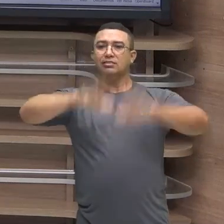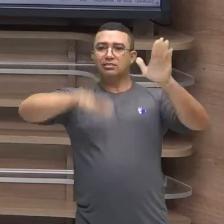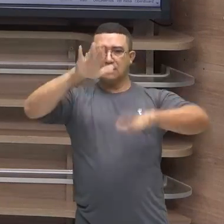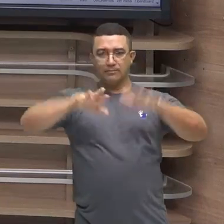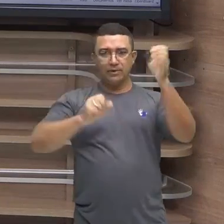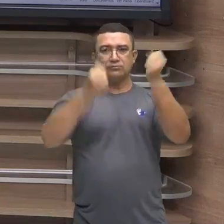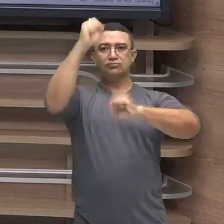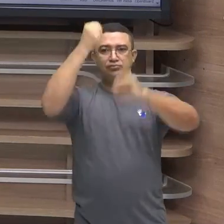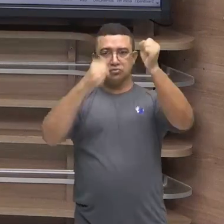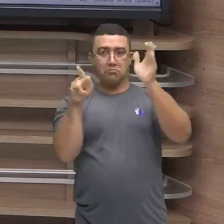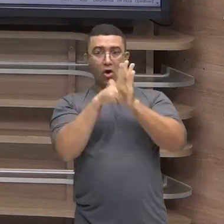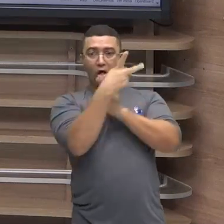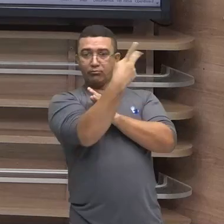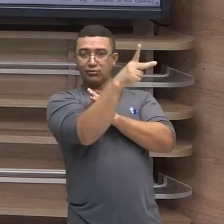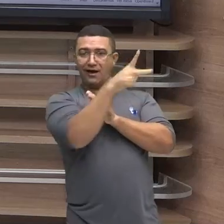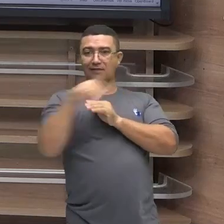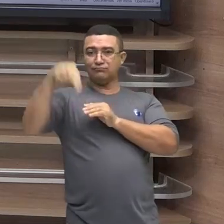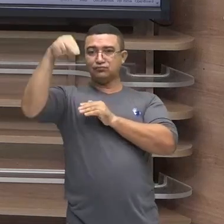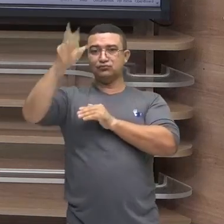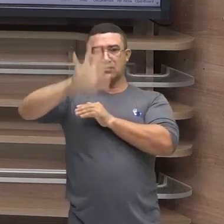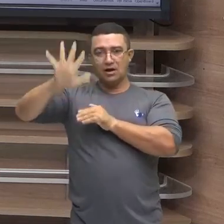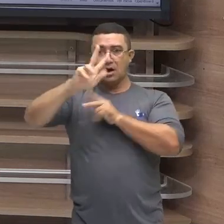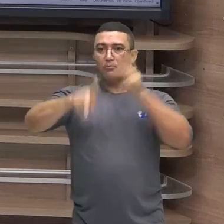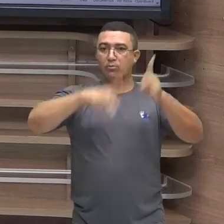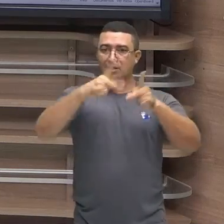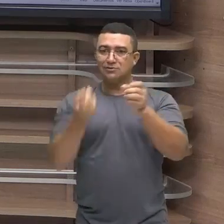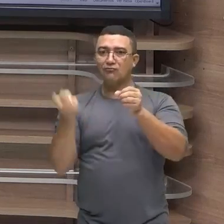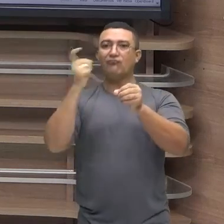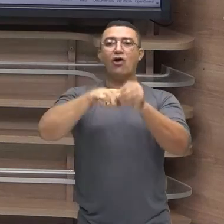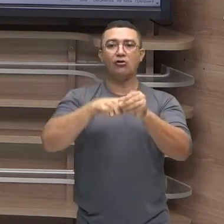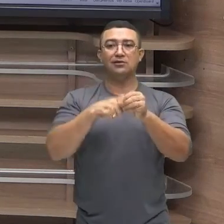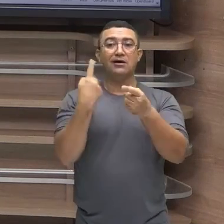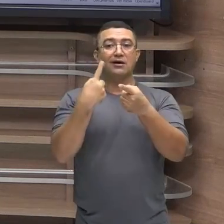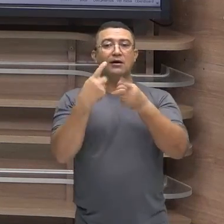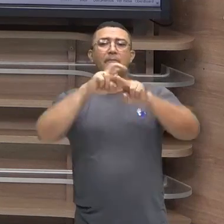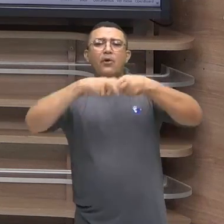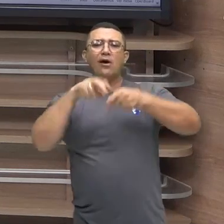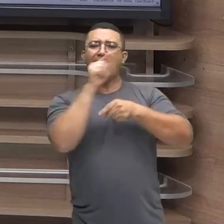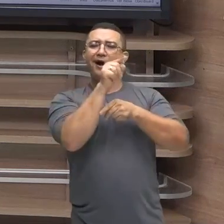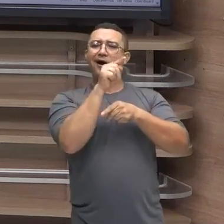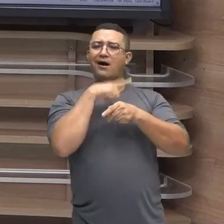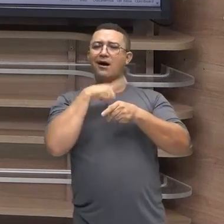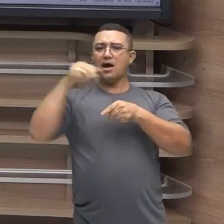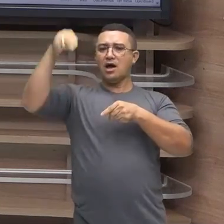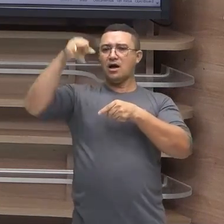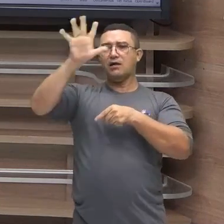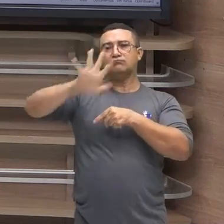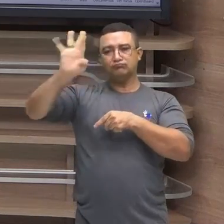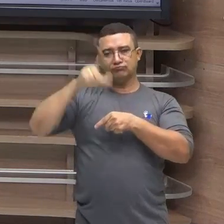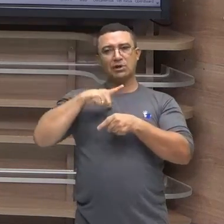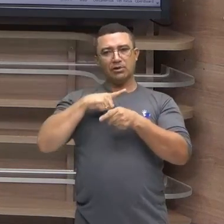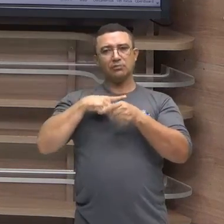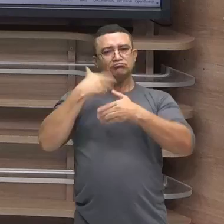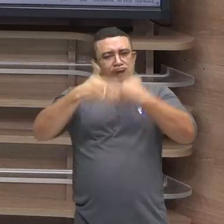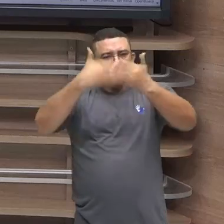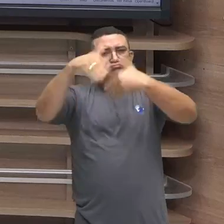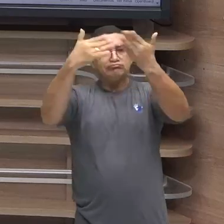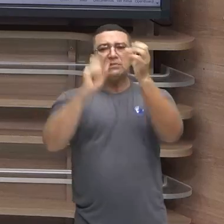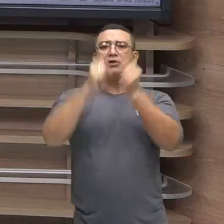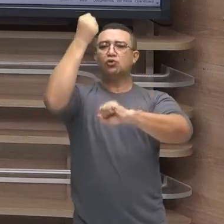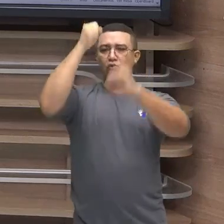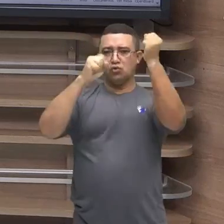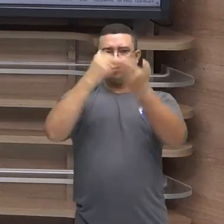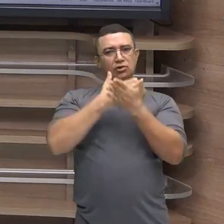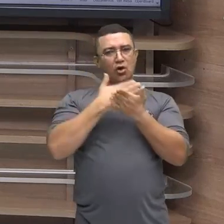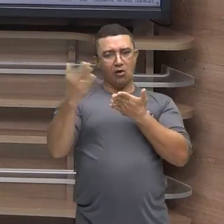agora dessa região. Então, a população ela acaba retornando ali para o seu local de origem, né, no caso para essa